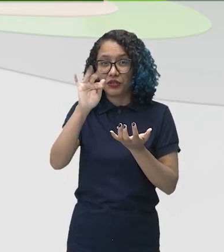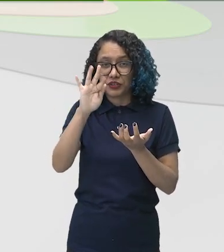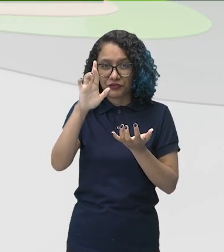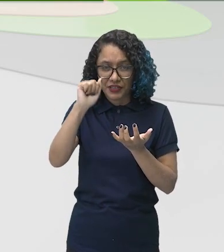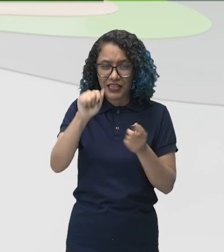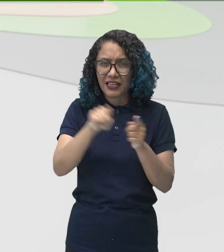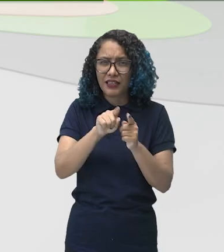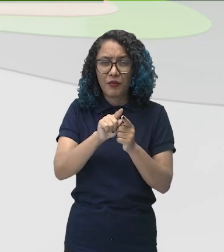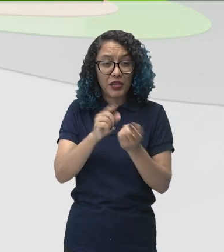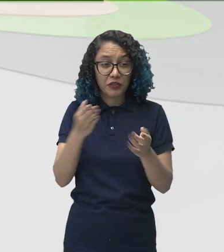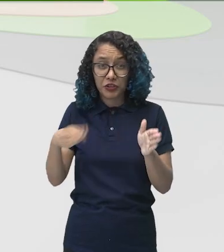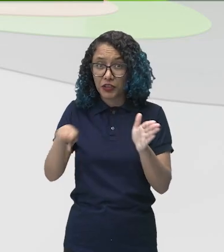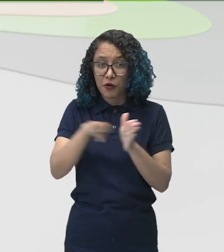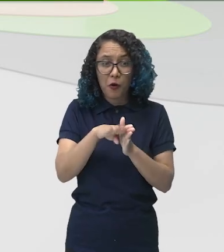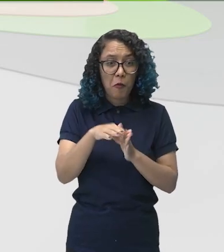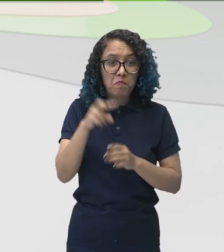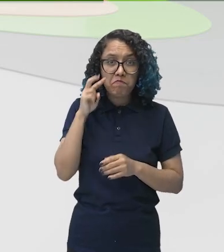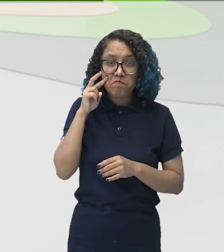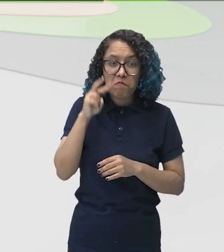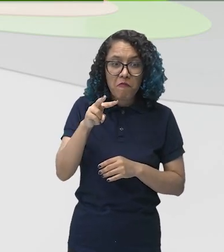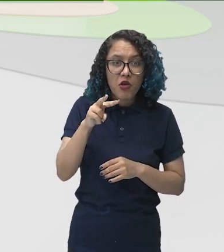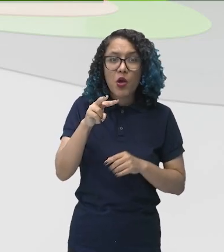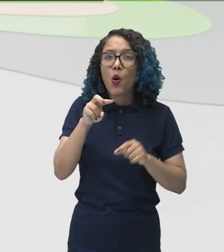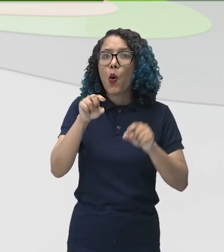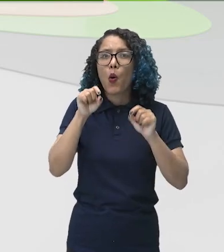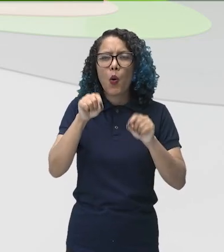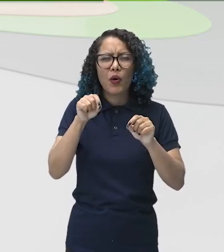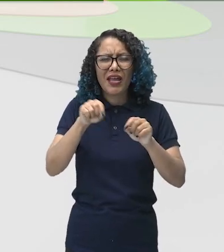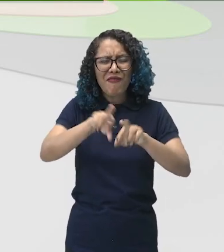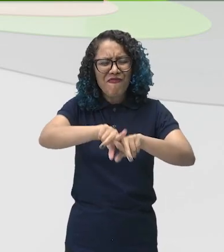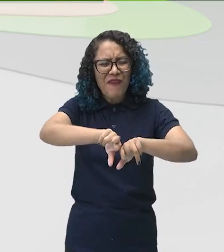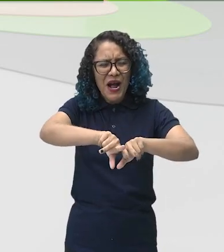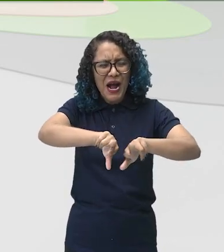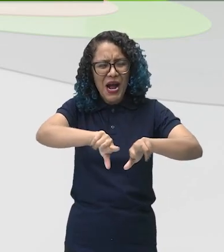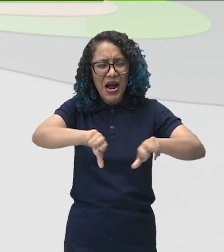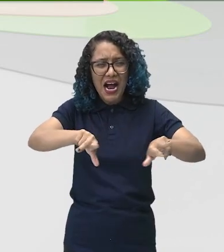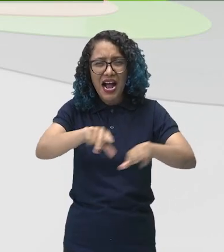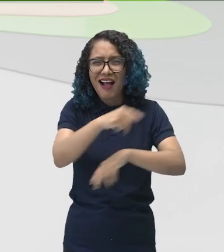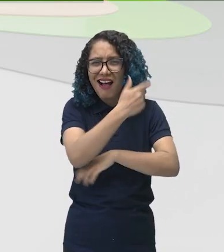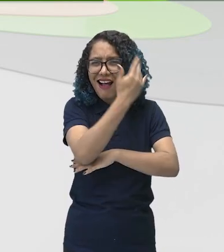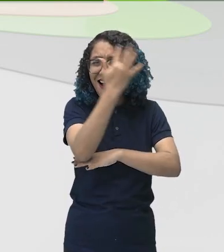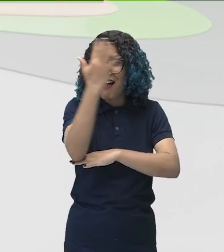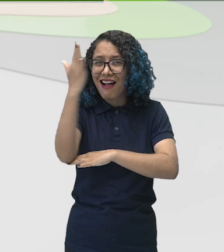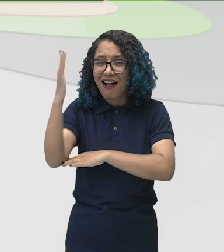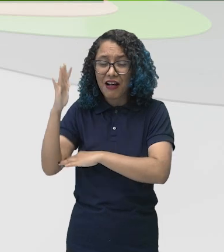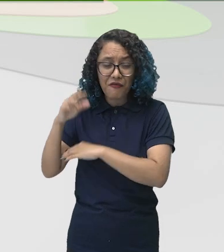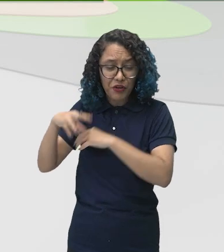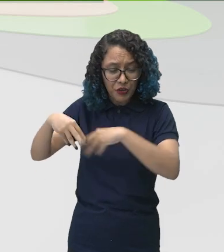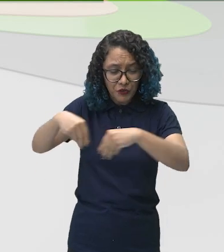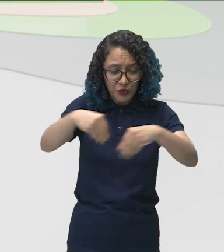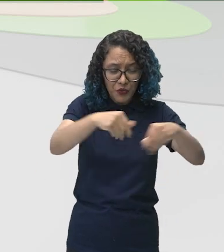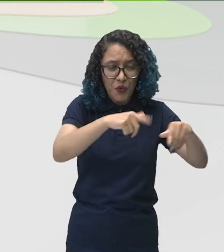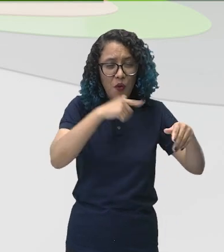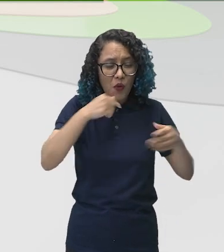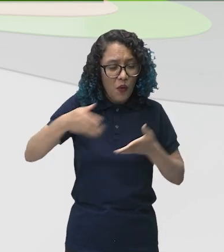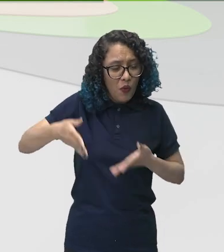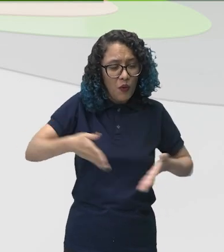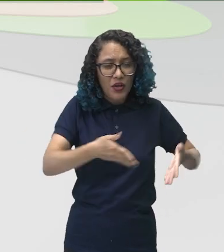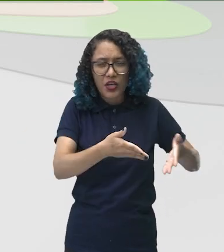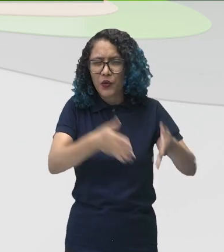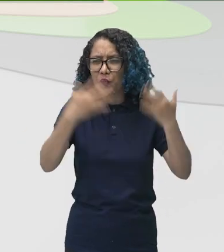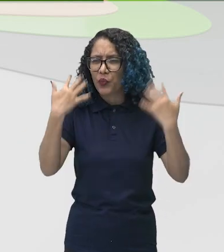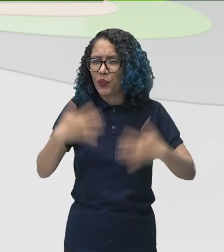então essa riqueza de vida representado pelas árvores, pelo solo, né, pelos rios ali, né, que